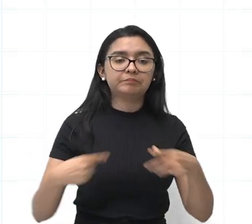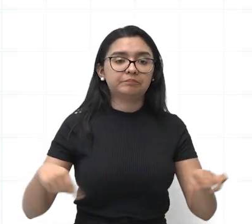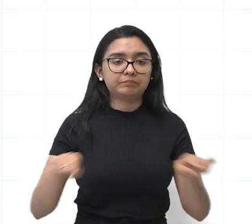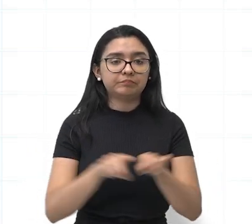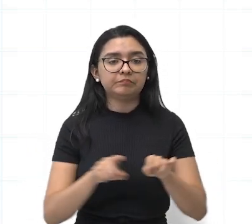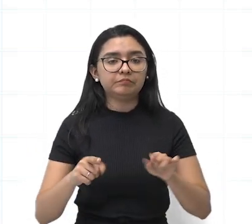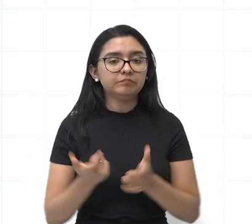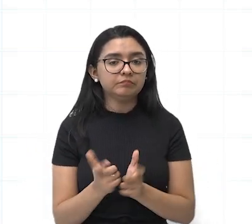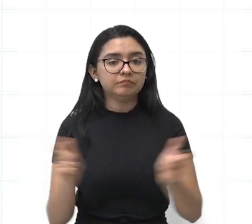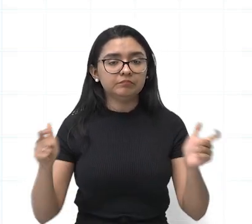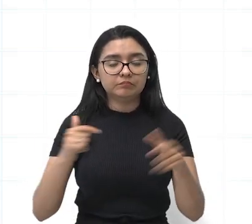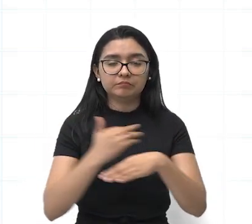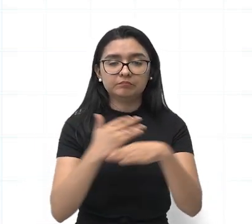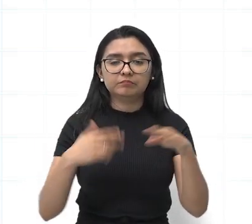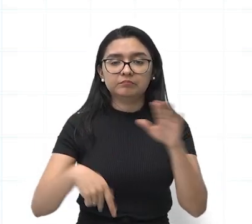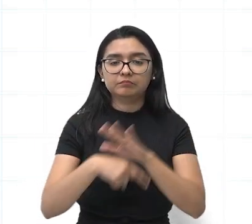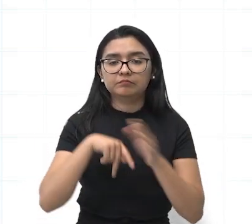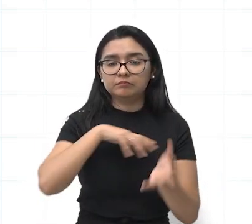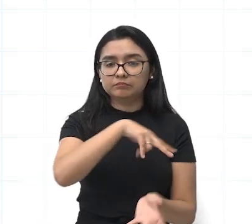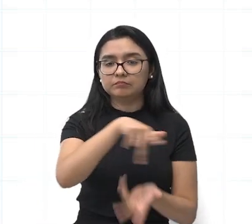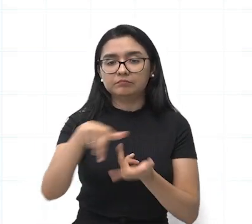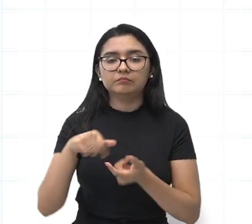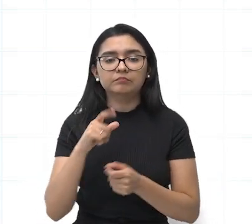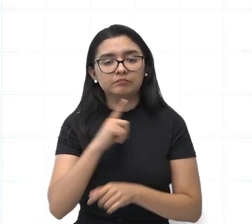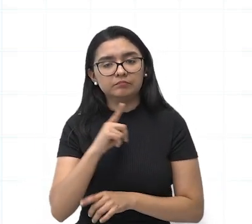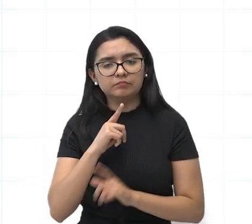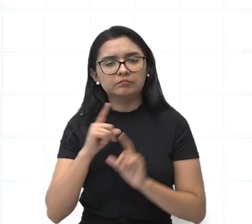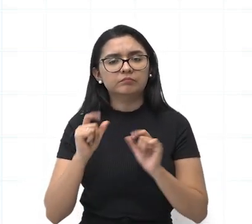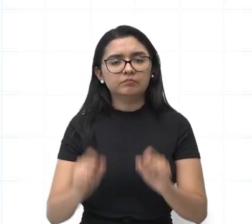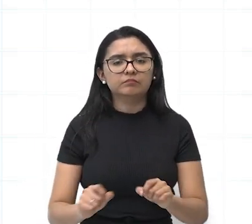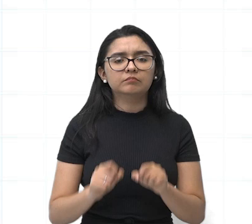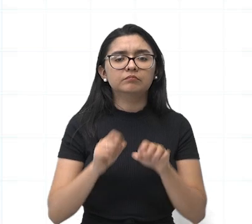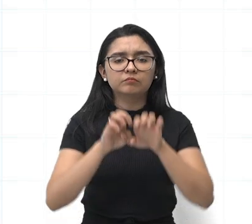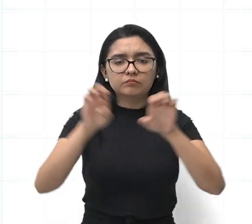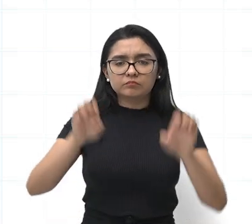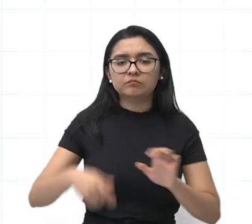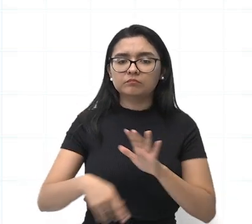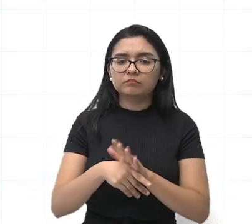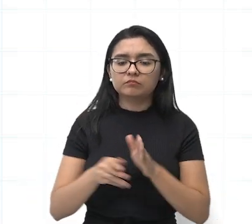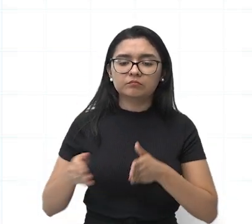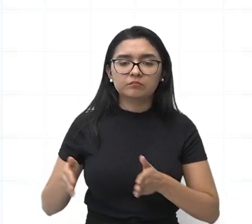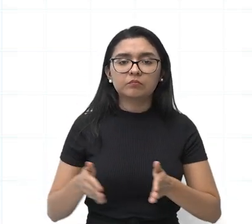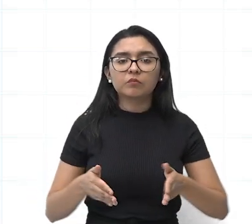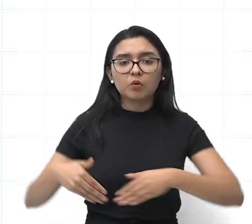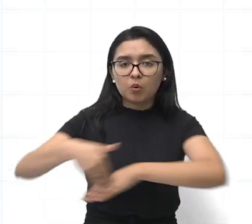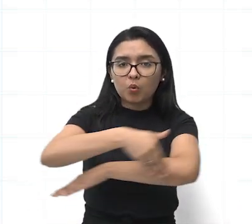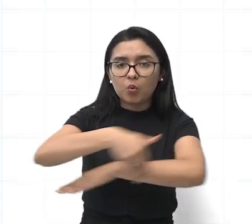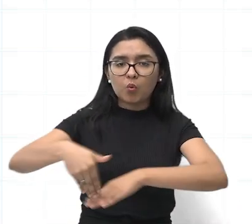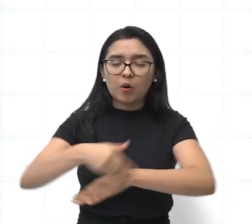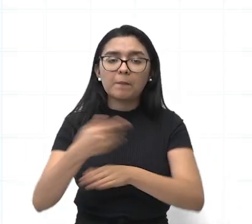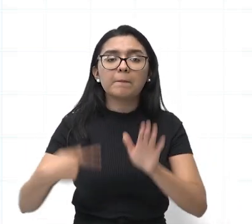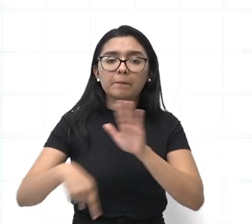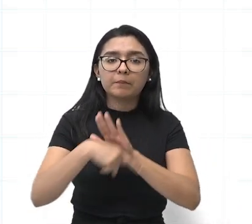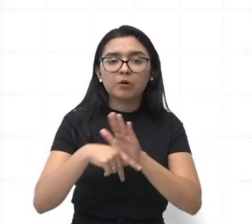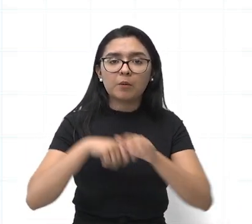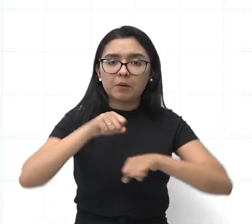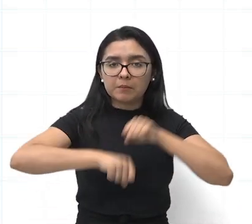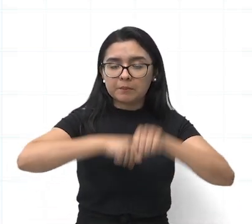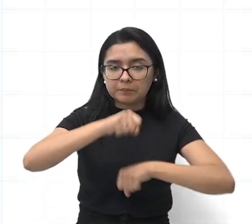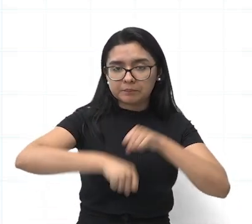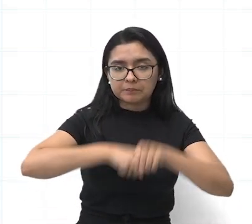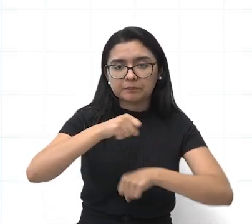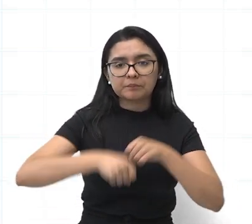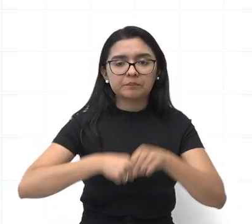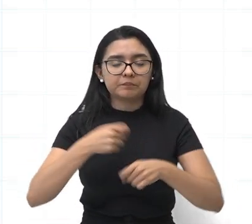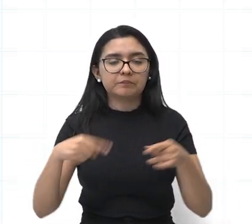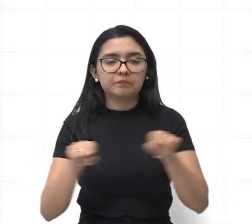Muitas cidades ao redor do mundo têm investido em infraestruturas cicloviárias, como ciclovias,